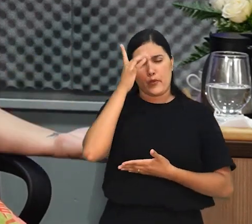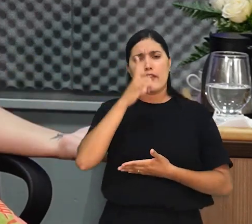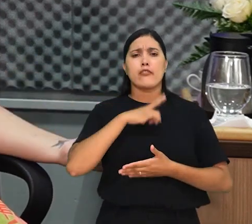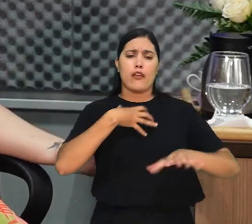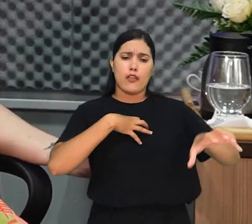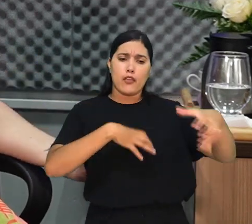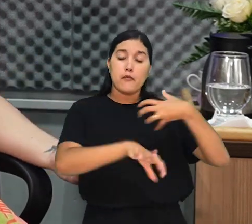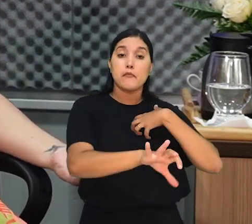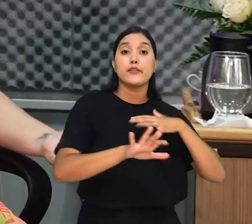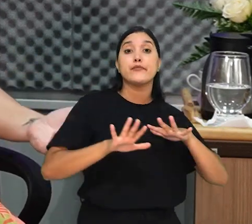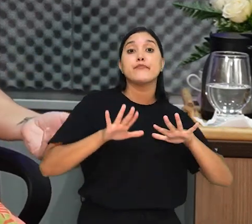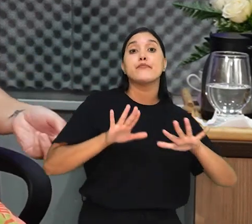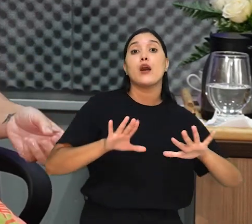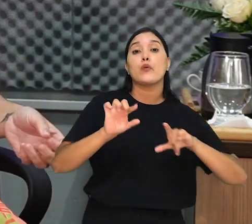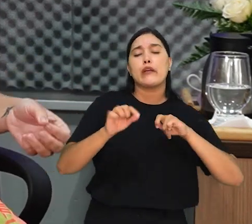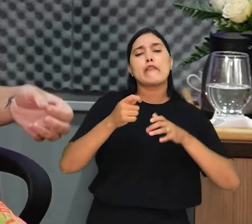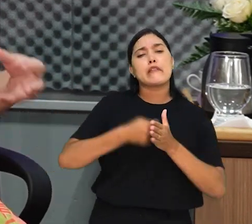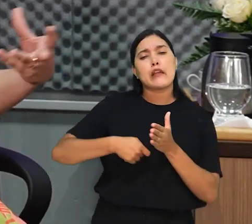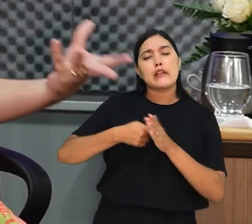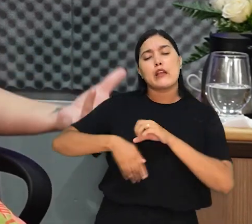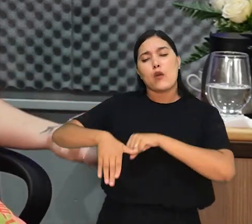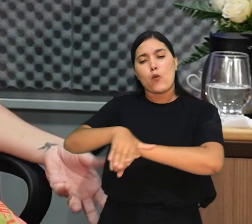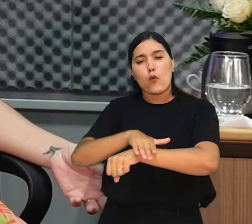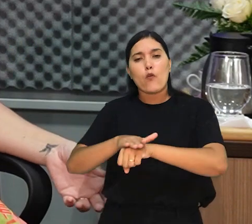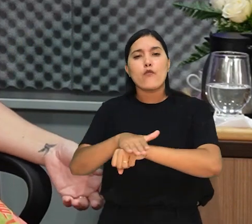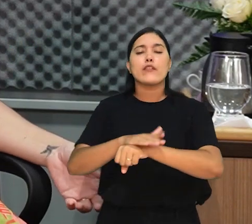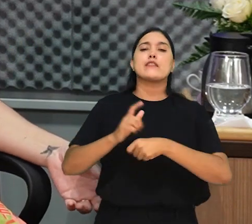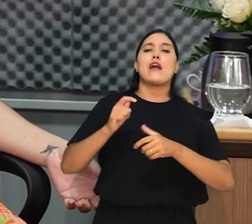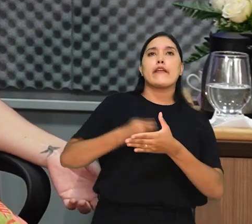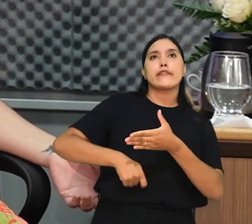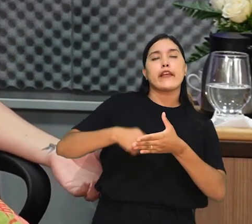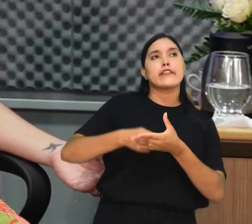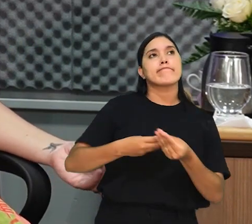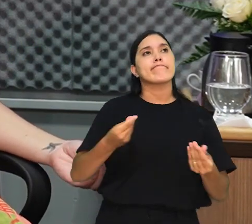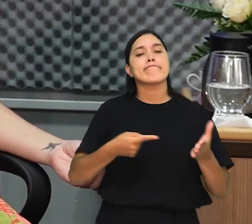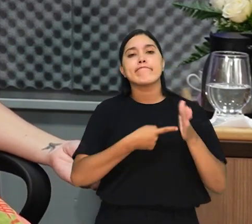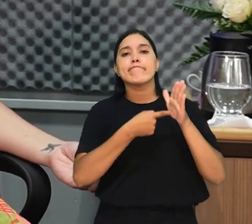tem empatia, né? Tenta ali de conversar com ele, tenta